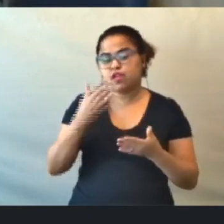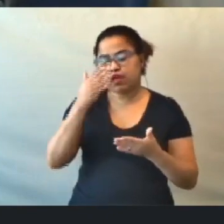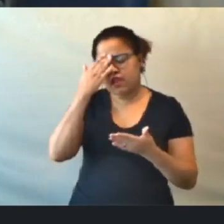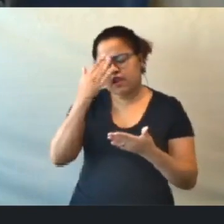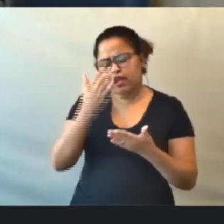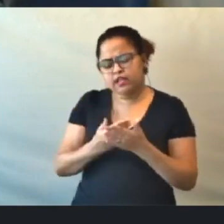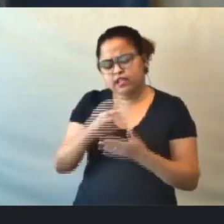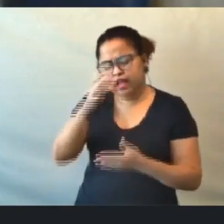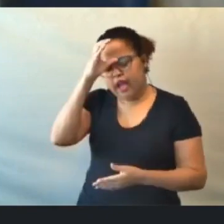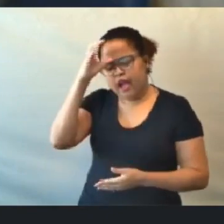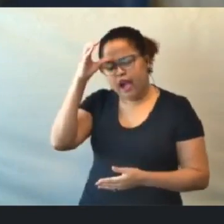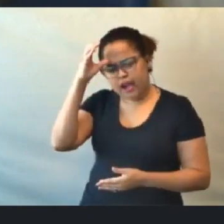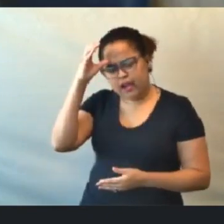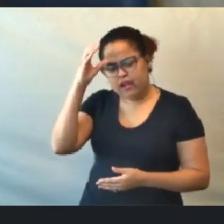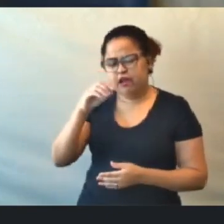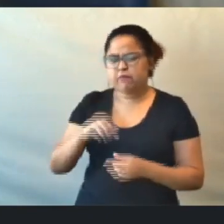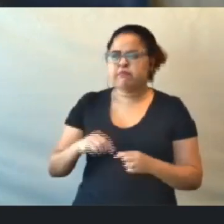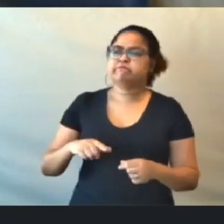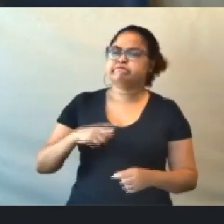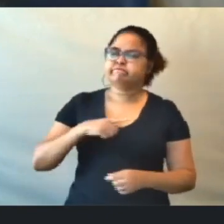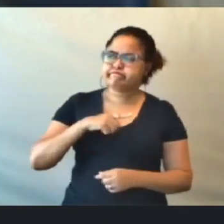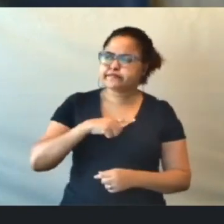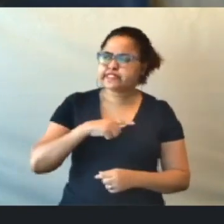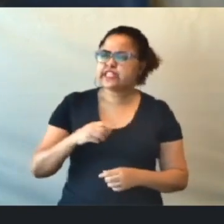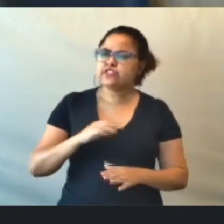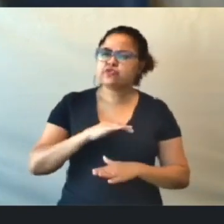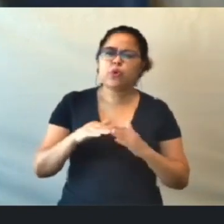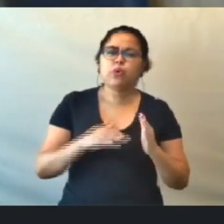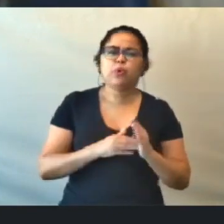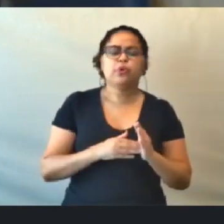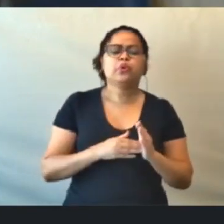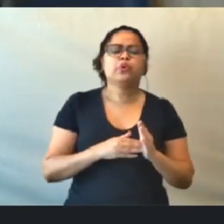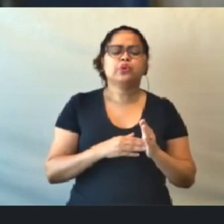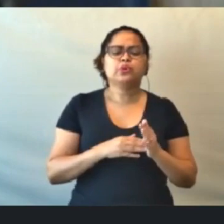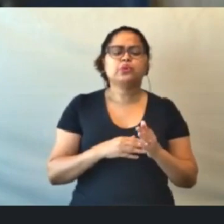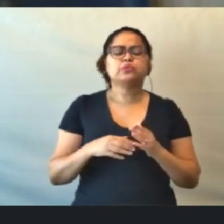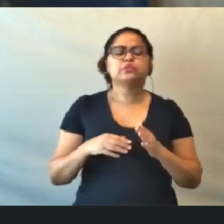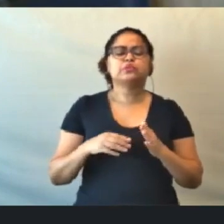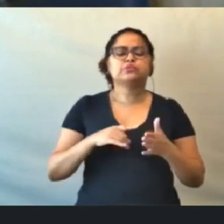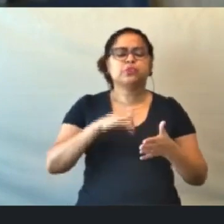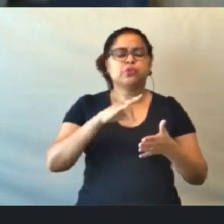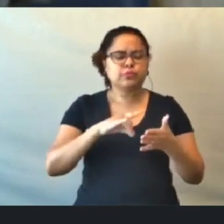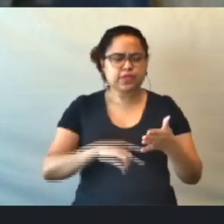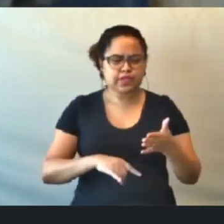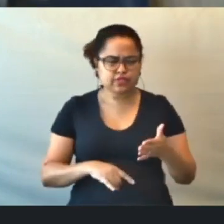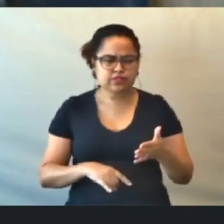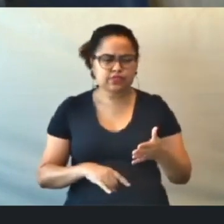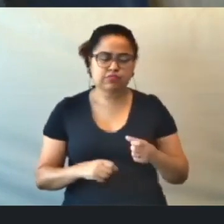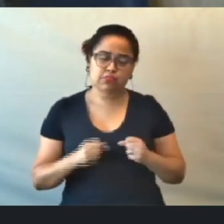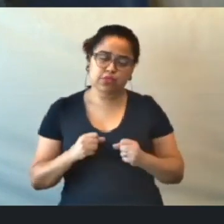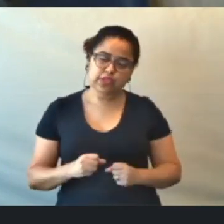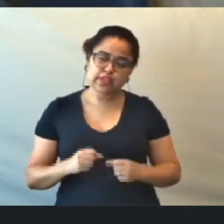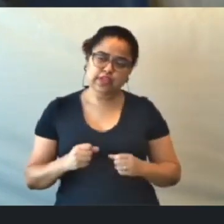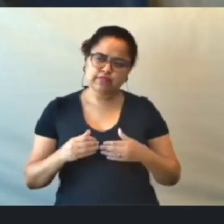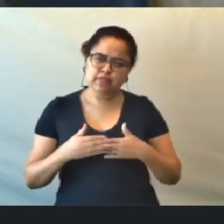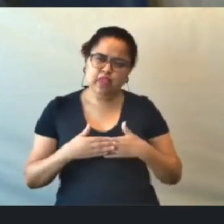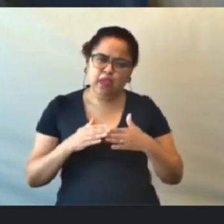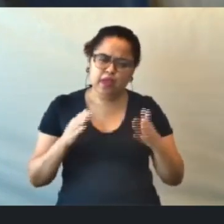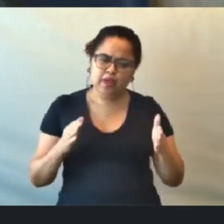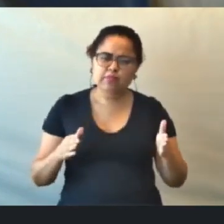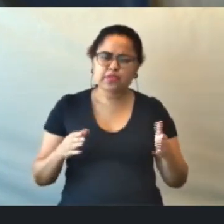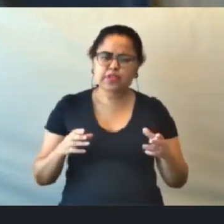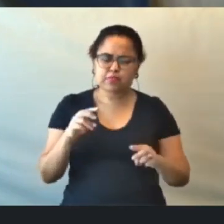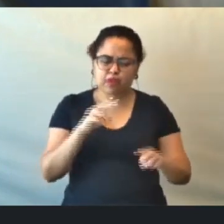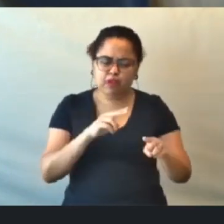os documentos que nós geramos. Eu não estou com ele aberto aqui, poderia abrir e olharmos, mas, como eu